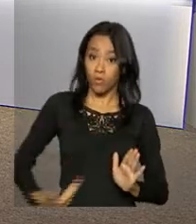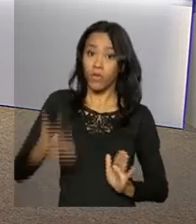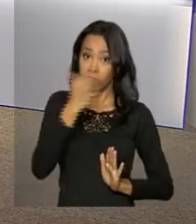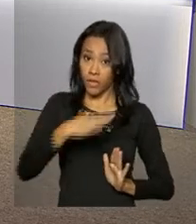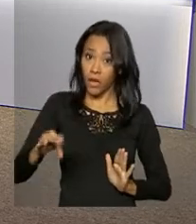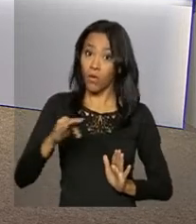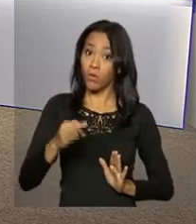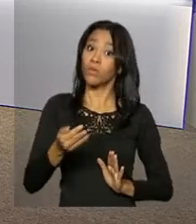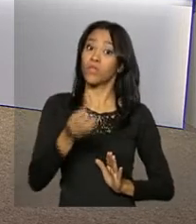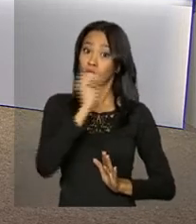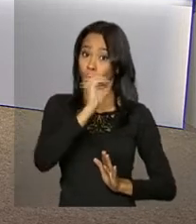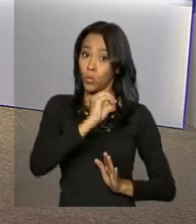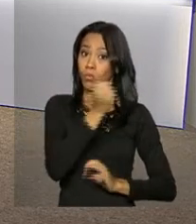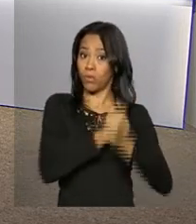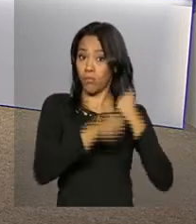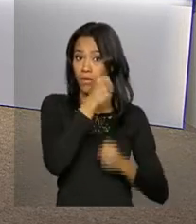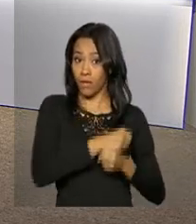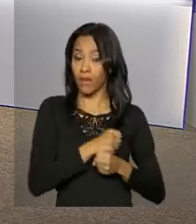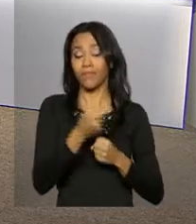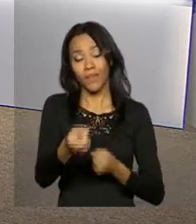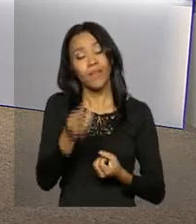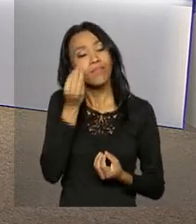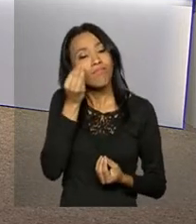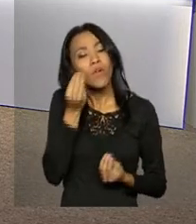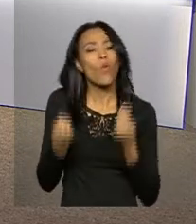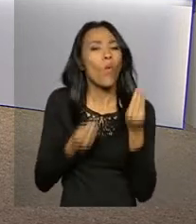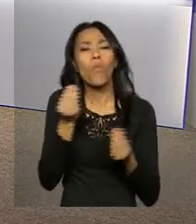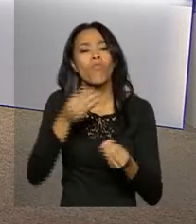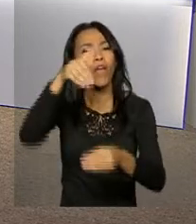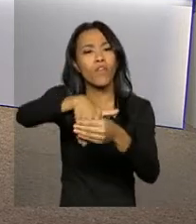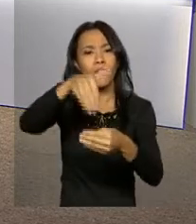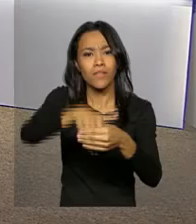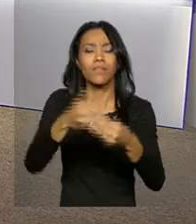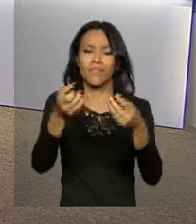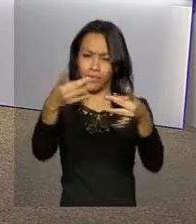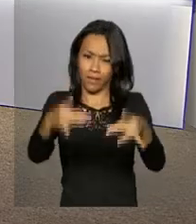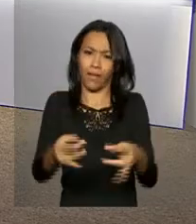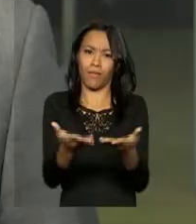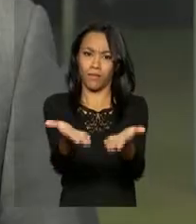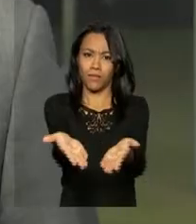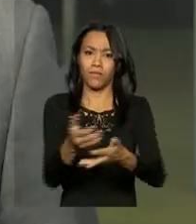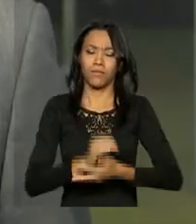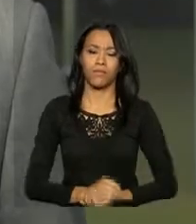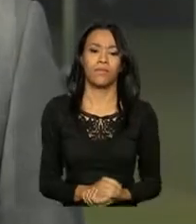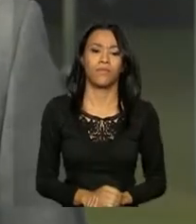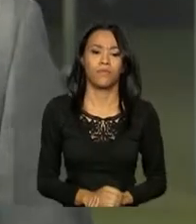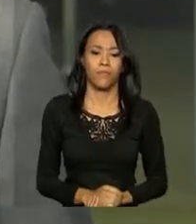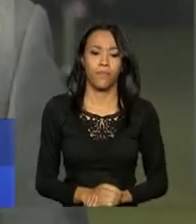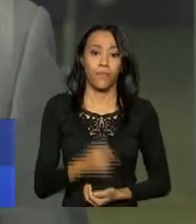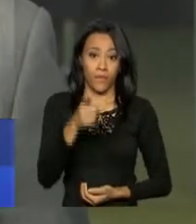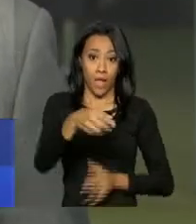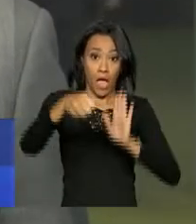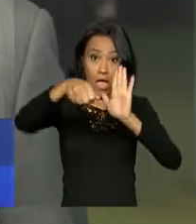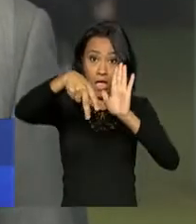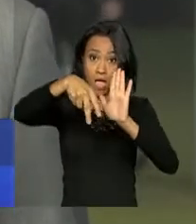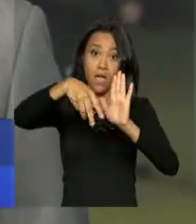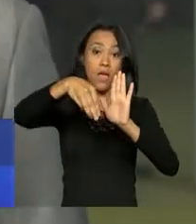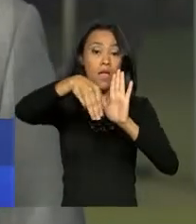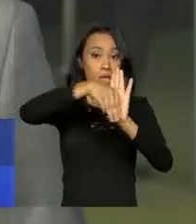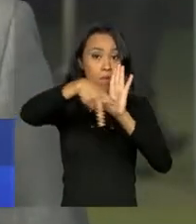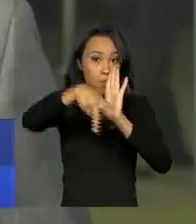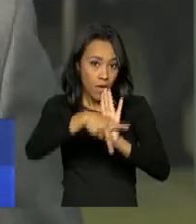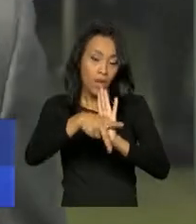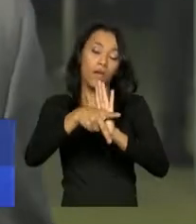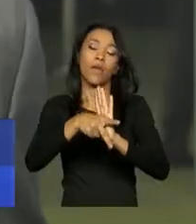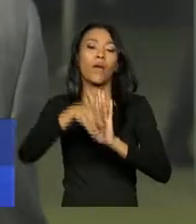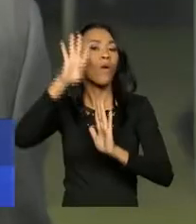passado o repórter ricardo carandina acompanhou a votação e traz detalhes a medida provisória aprovada na